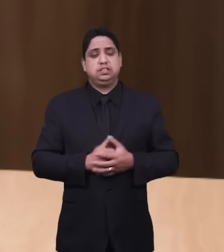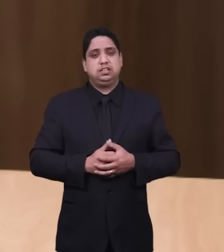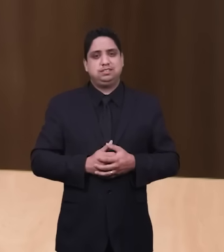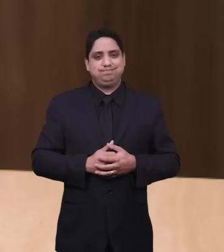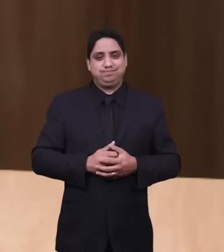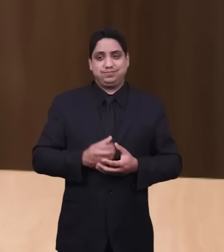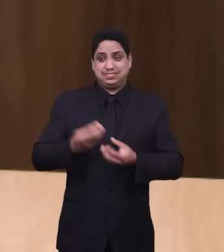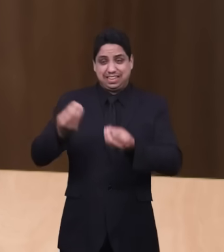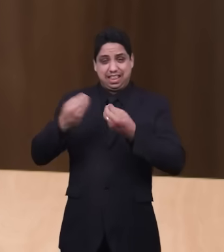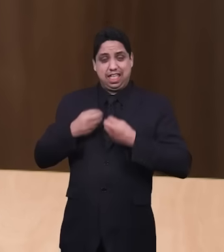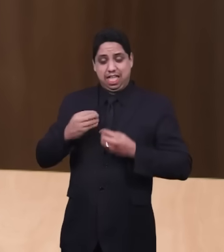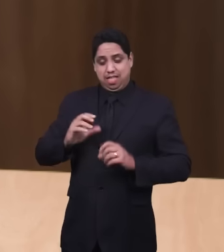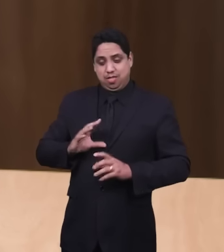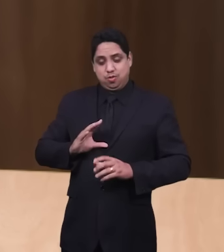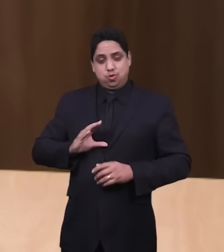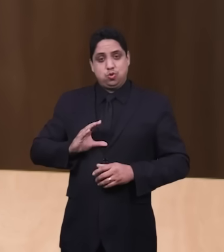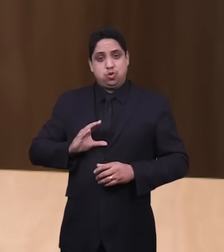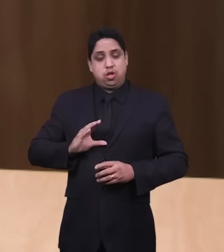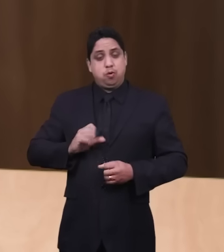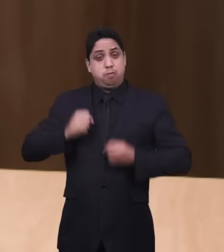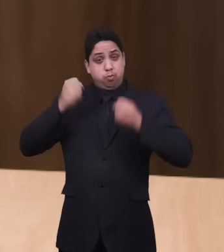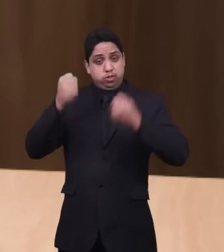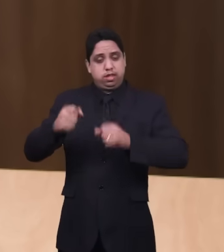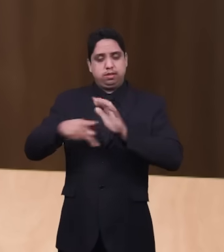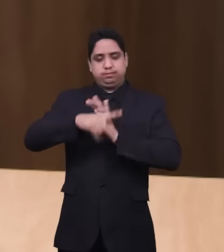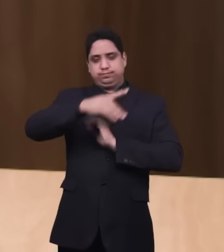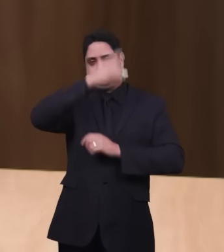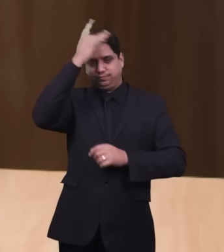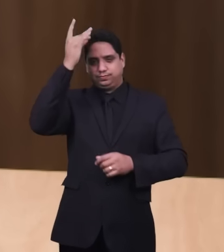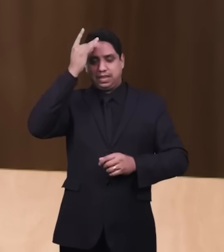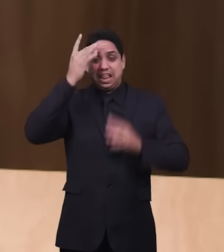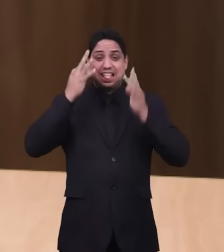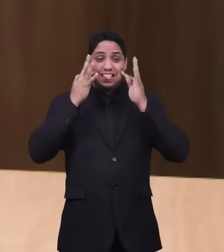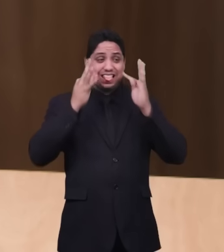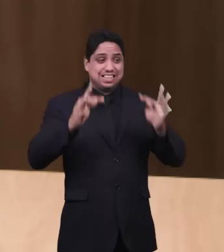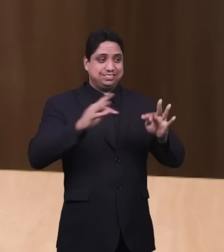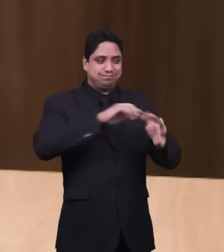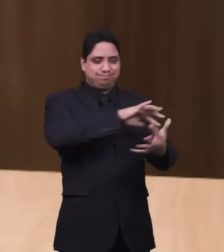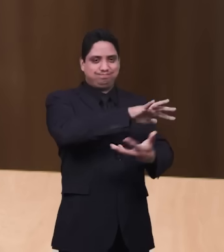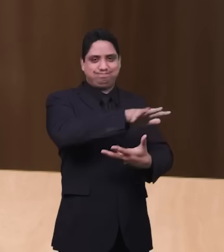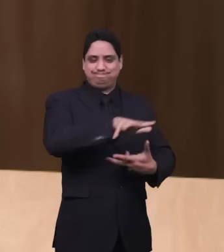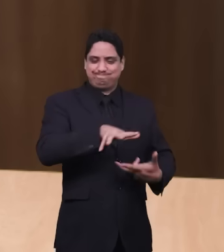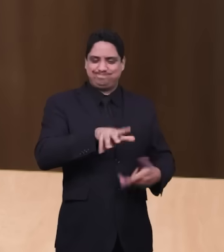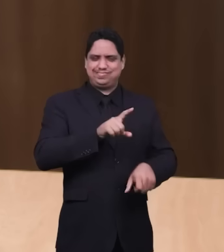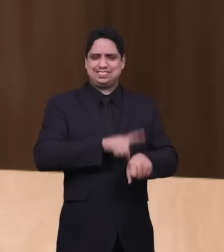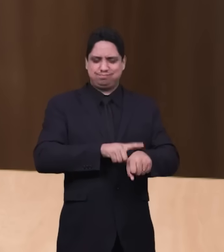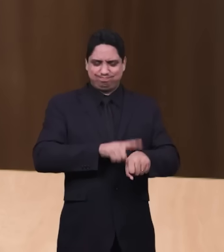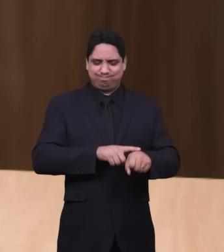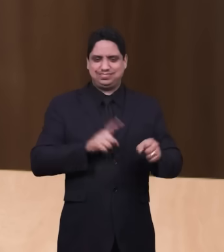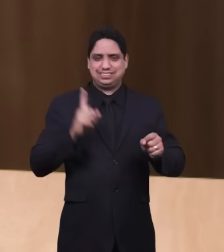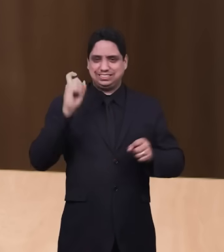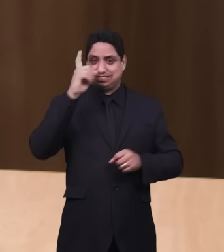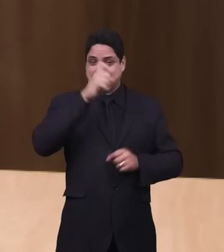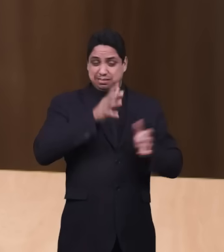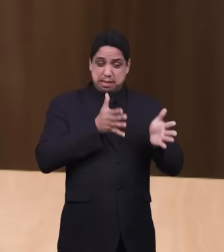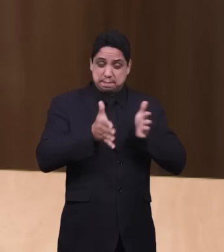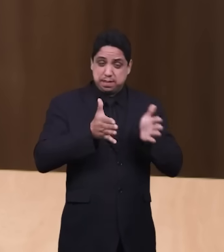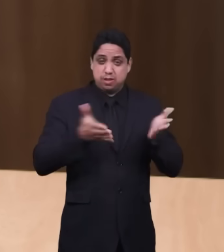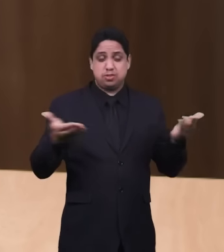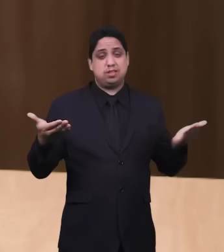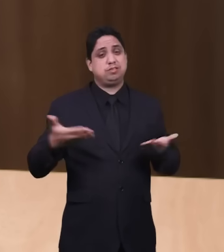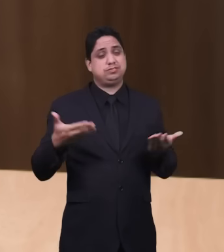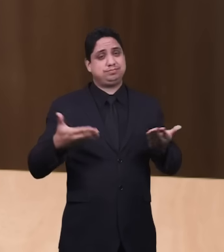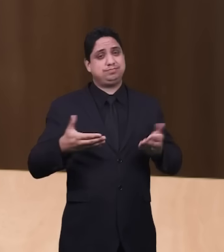recebereis a virtude do Espírito Santo para ser testemunha, exatamente nessa caminhada, nesse momento difícil que nós estamos vivendo, mais